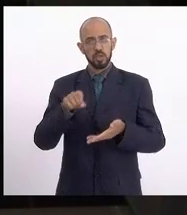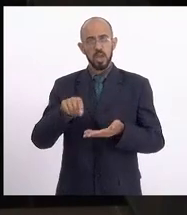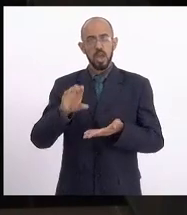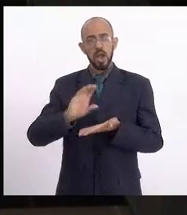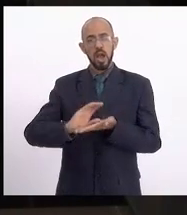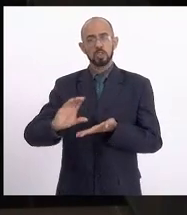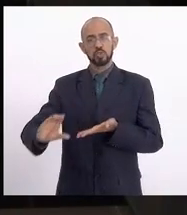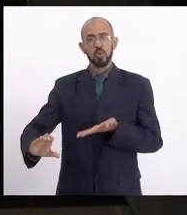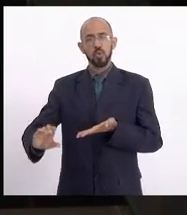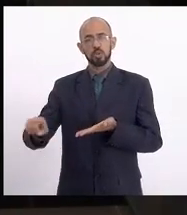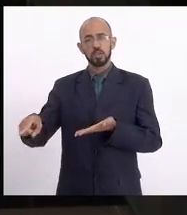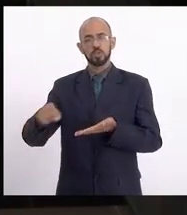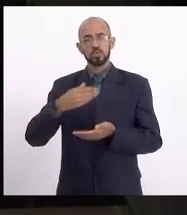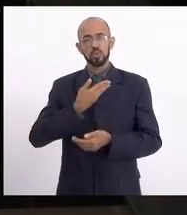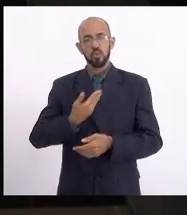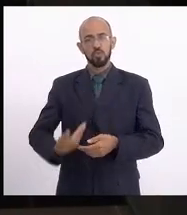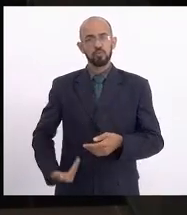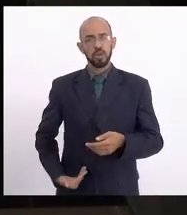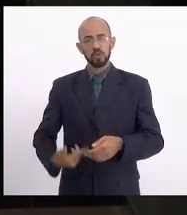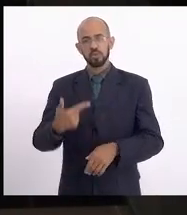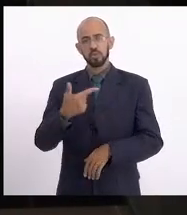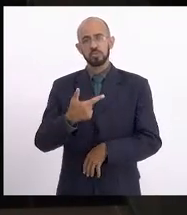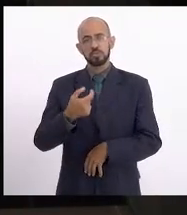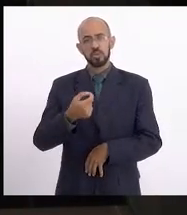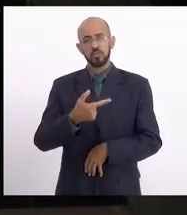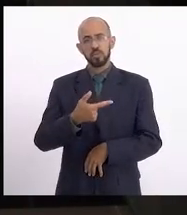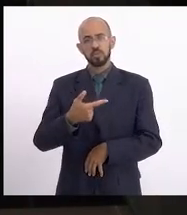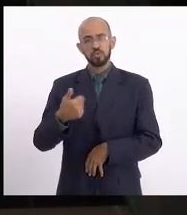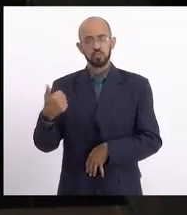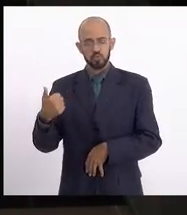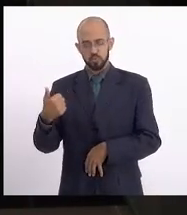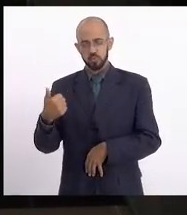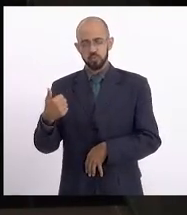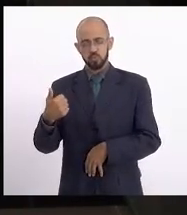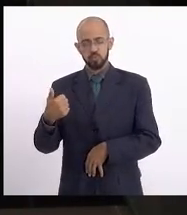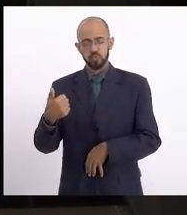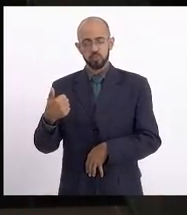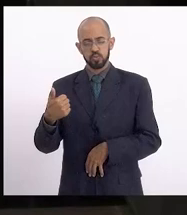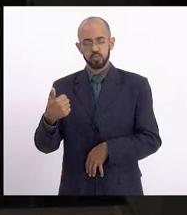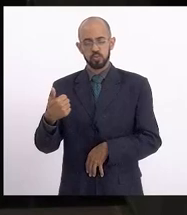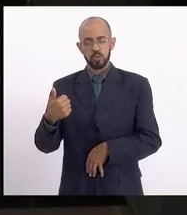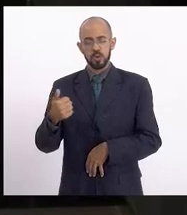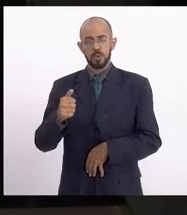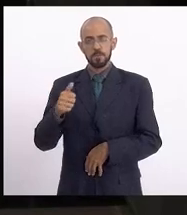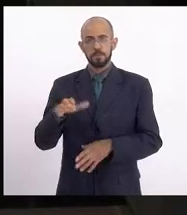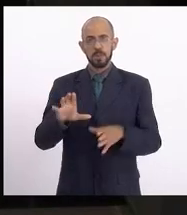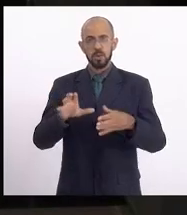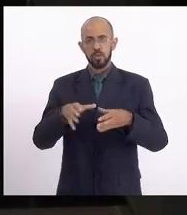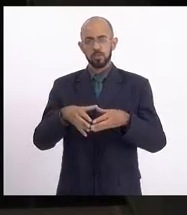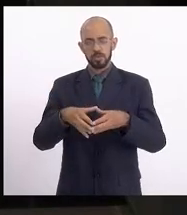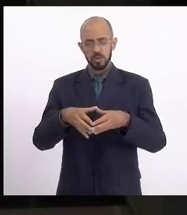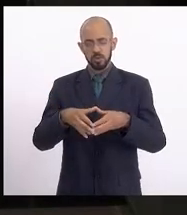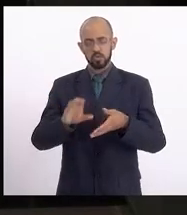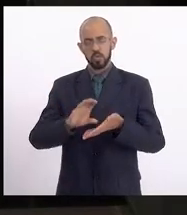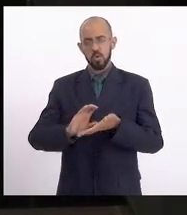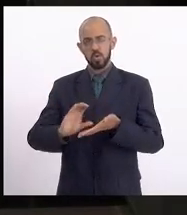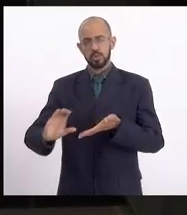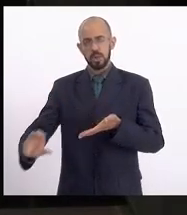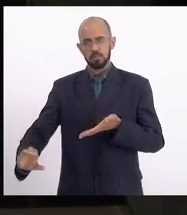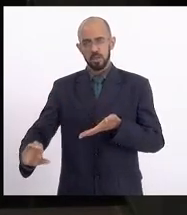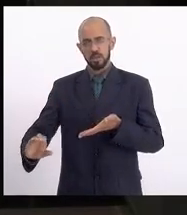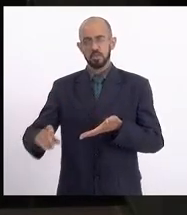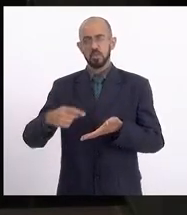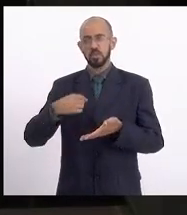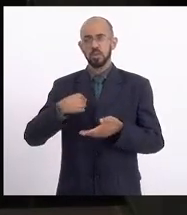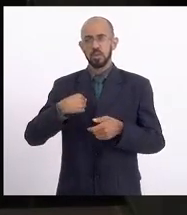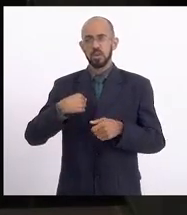gestão do governo de 2021. Na comissão de orçamento, abri